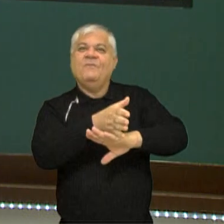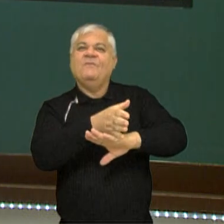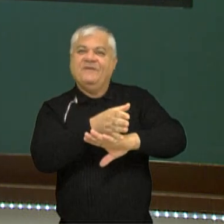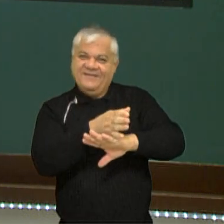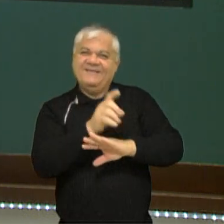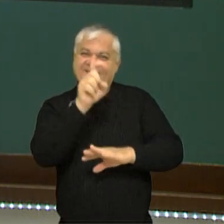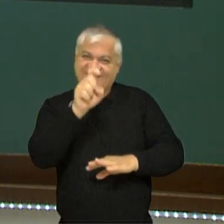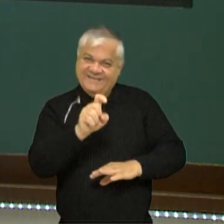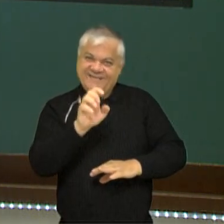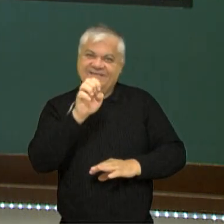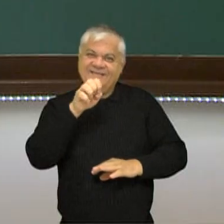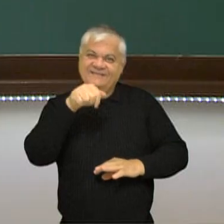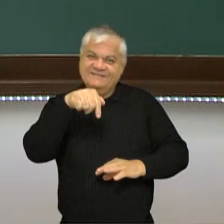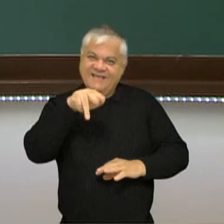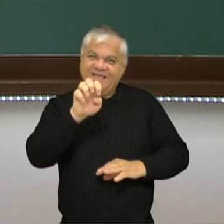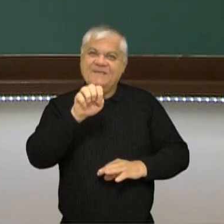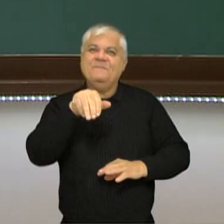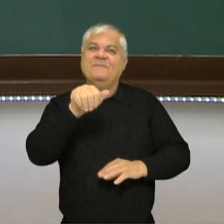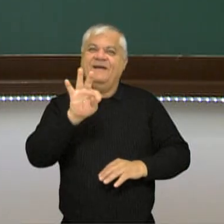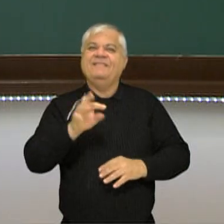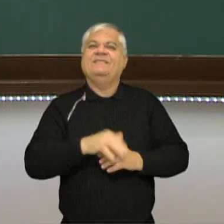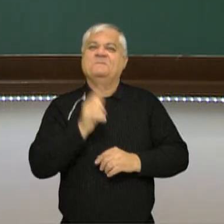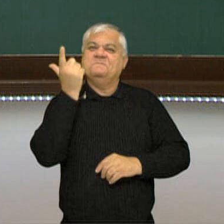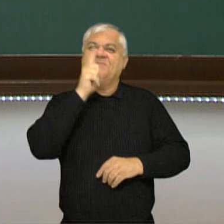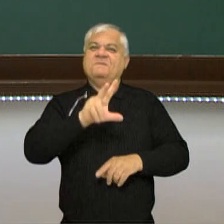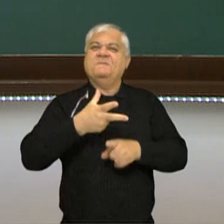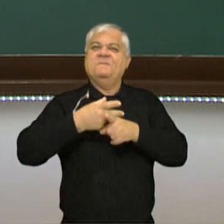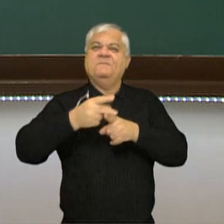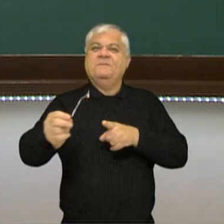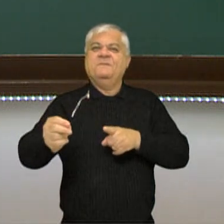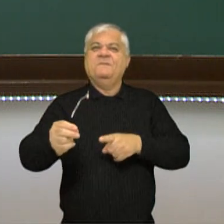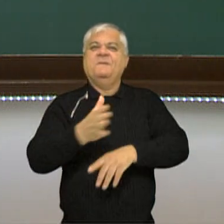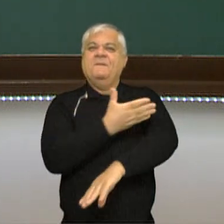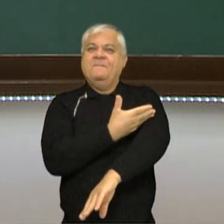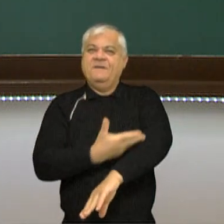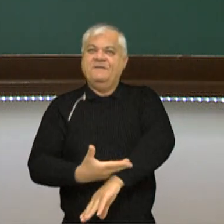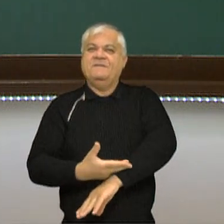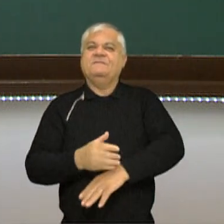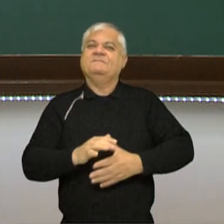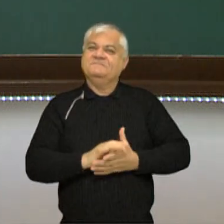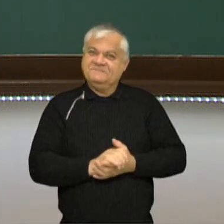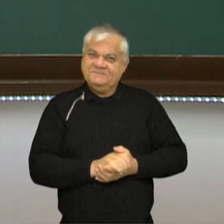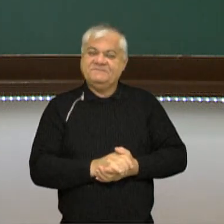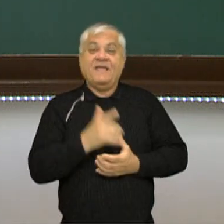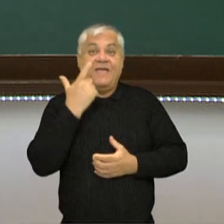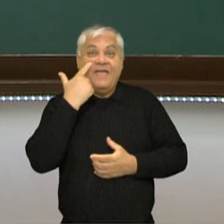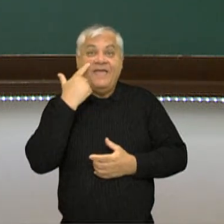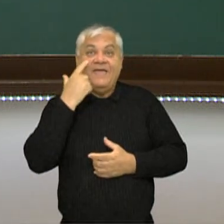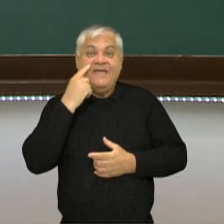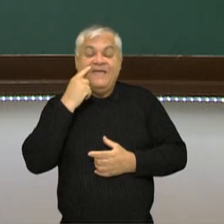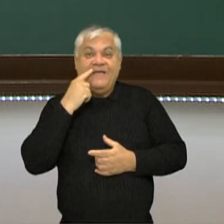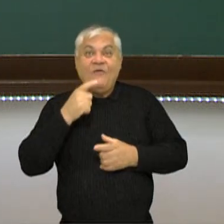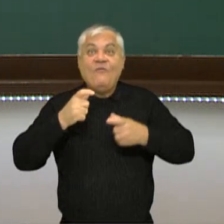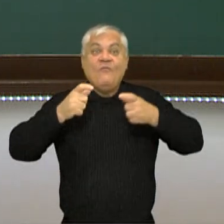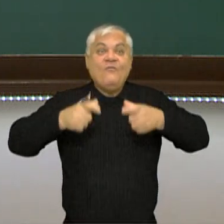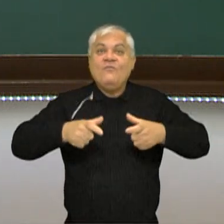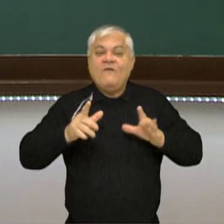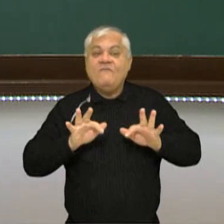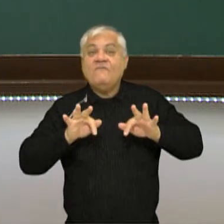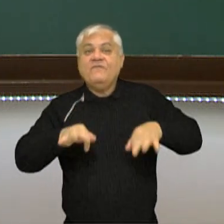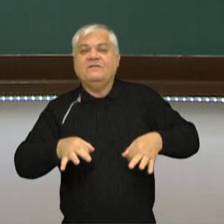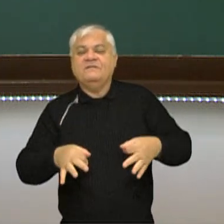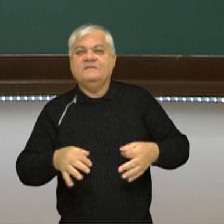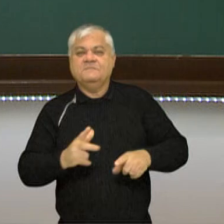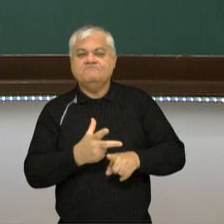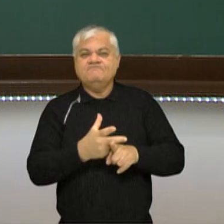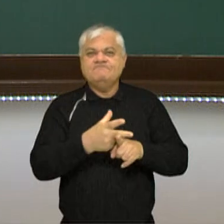das brancas. Então, veja bem, pessoal, isso que é um checkmate. Nós estamos vendo aqui a posição final, terminando